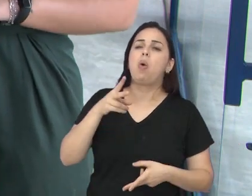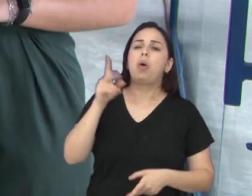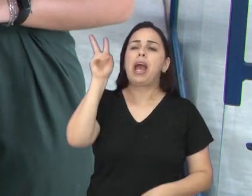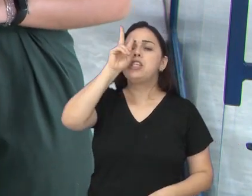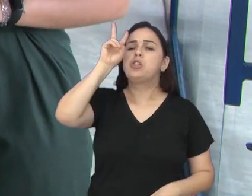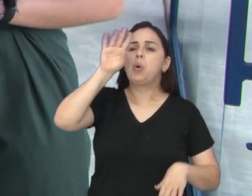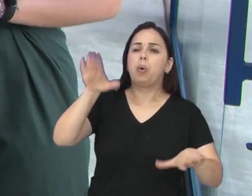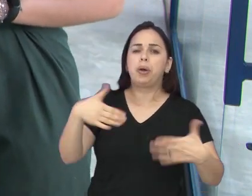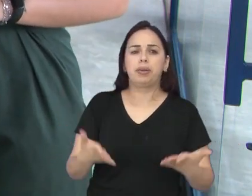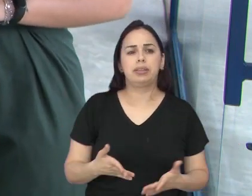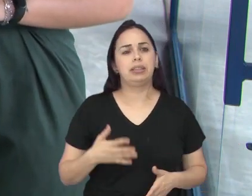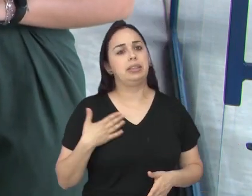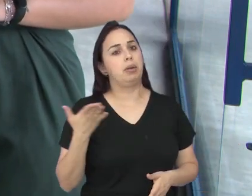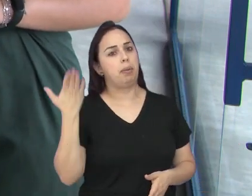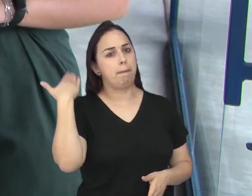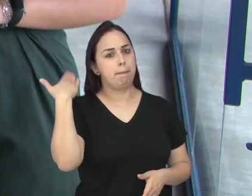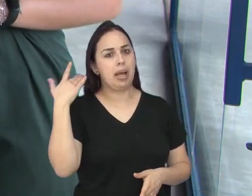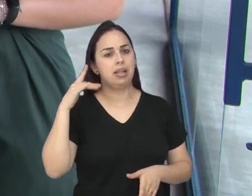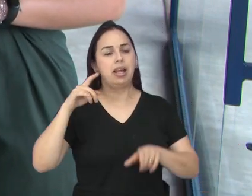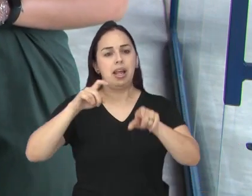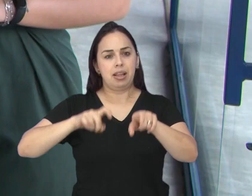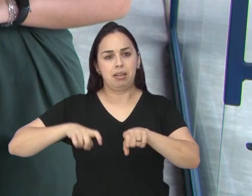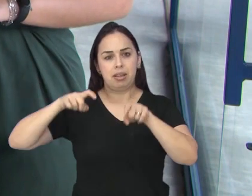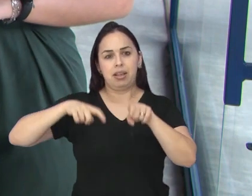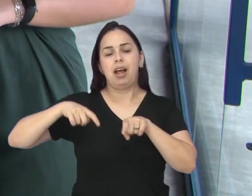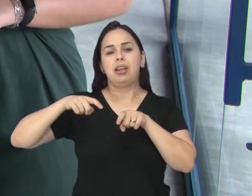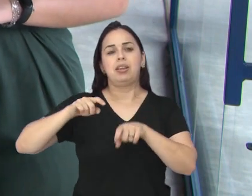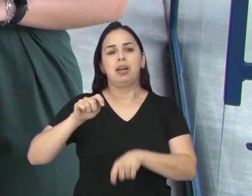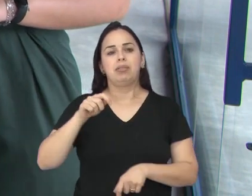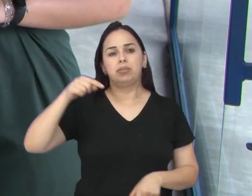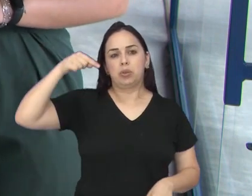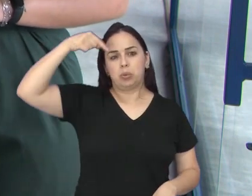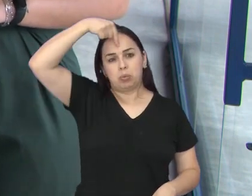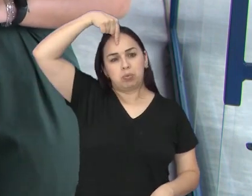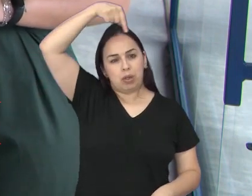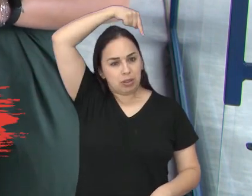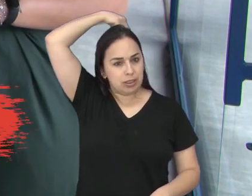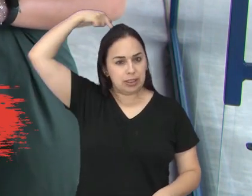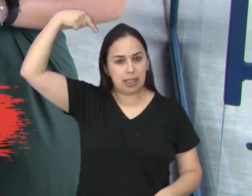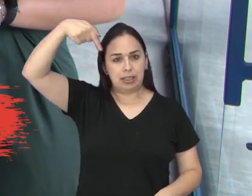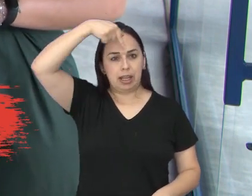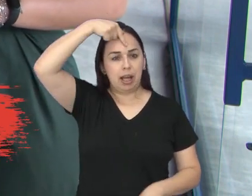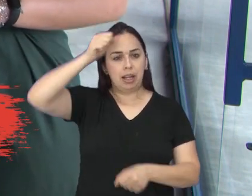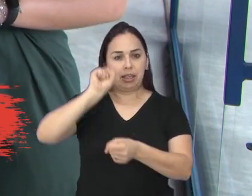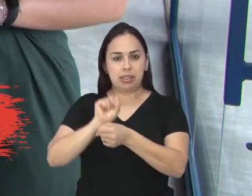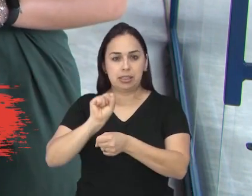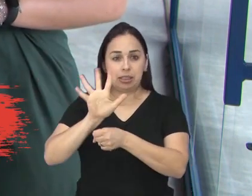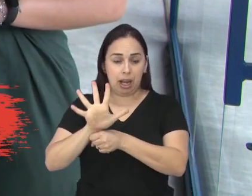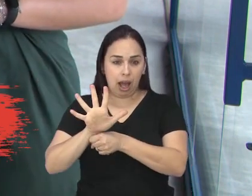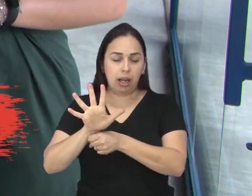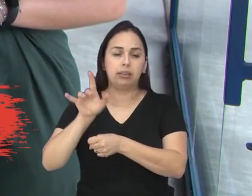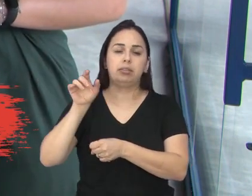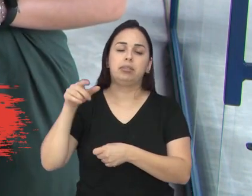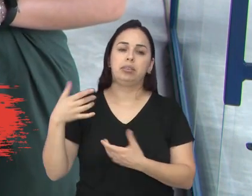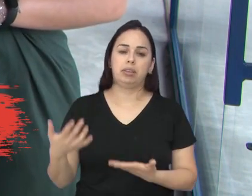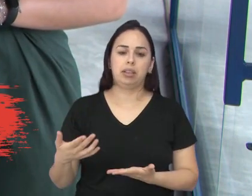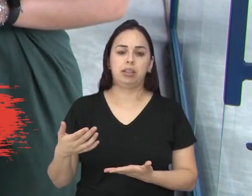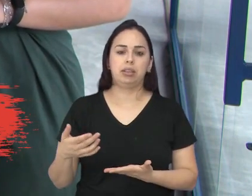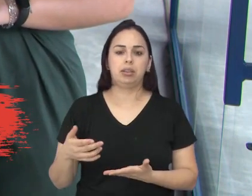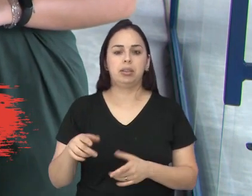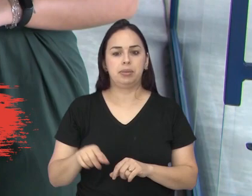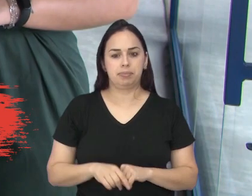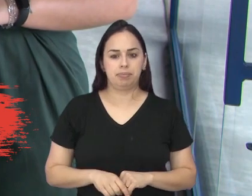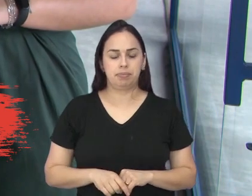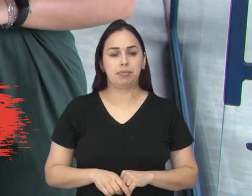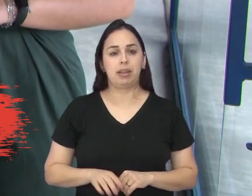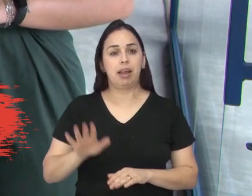disso? Isso aqui era uma antiga fazenda, era a Fazenda Santa Clara, né, que era do Clemente Gomes, Severo,